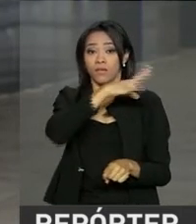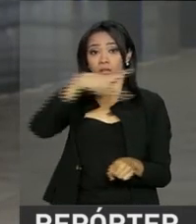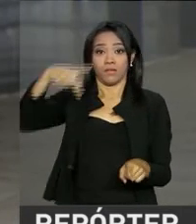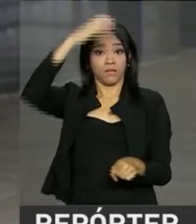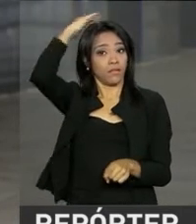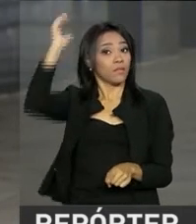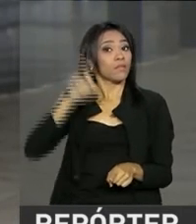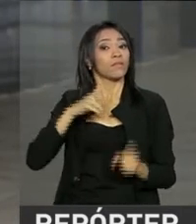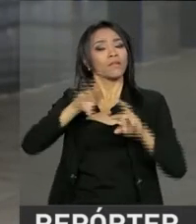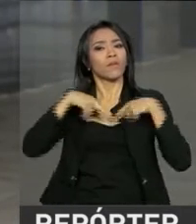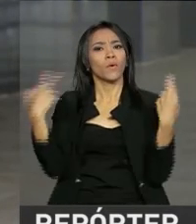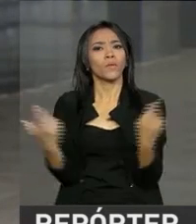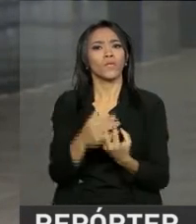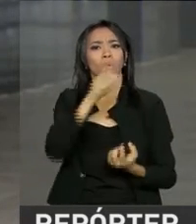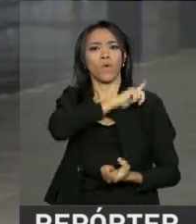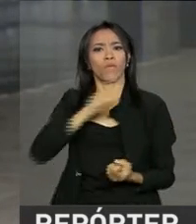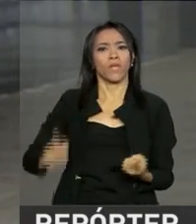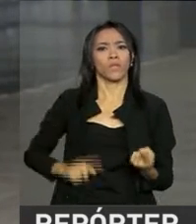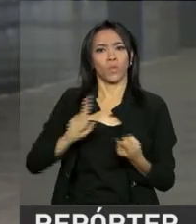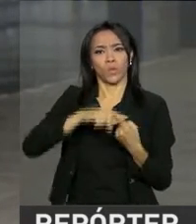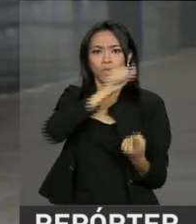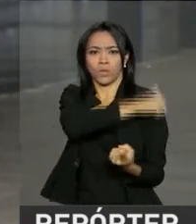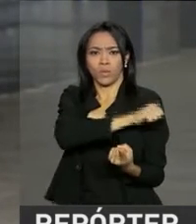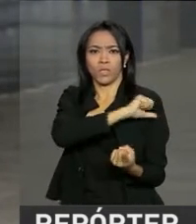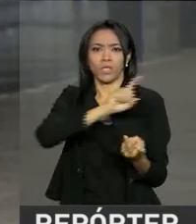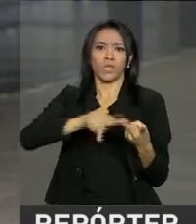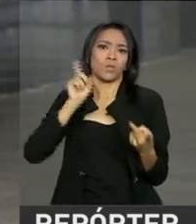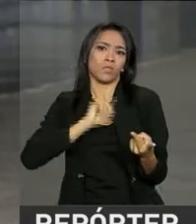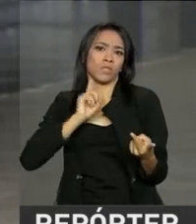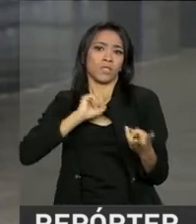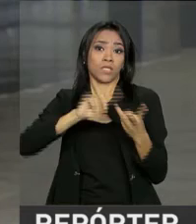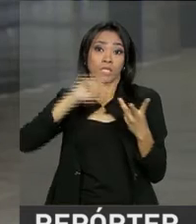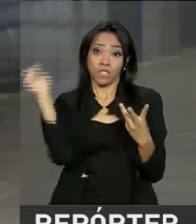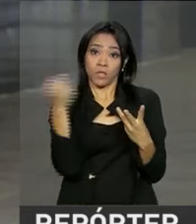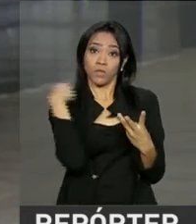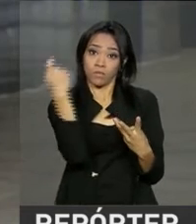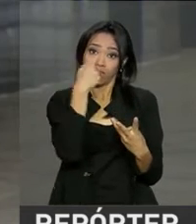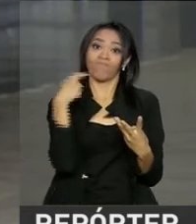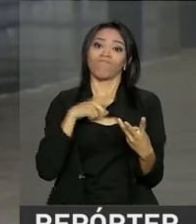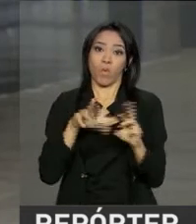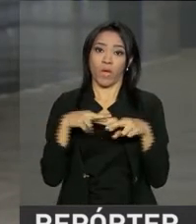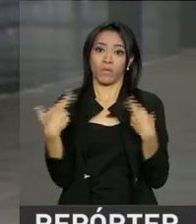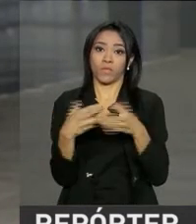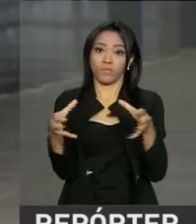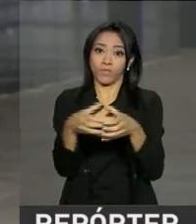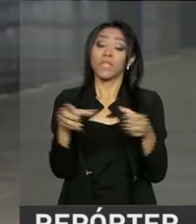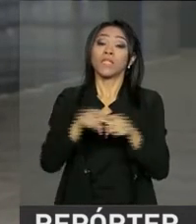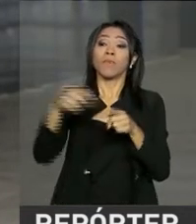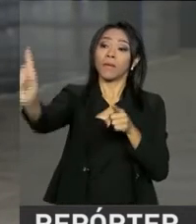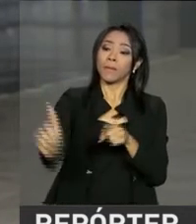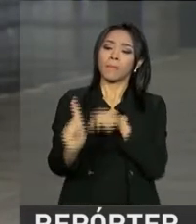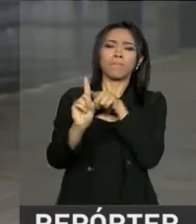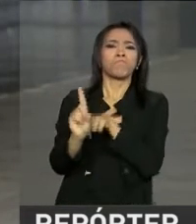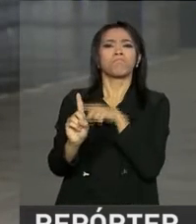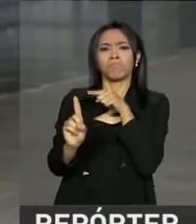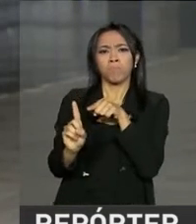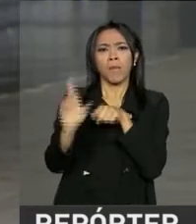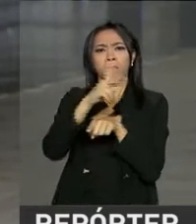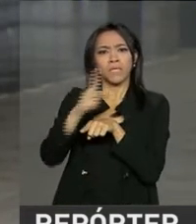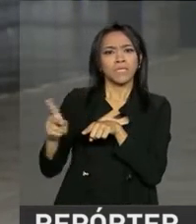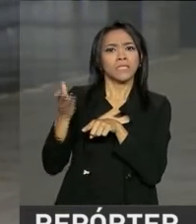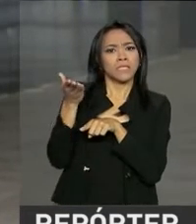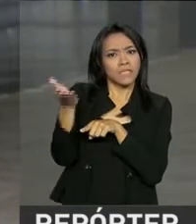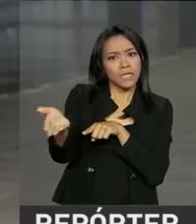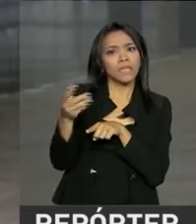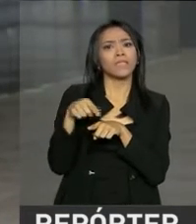reunião com os governadores do rio de janeiro de minas gerais e do rio grande do sul ele também recebe o presidente do conselho da sociedade beneficente israelita